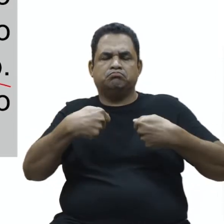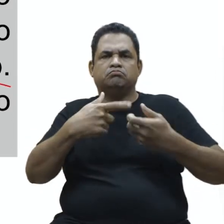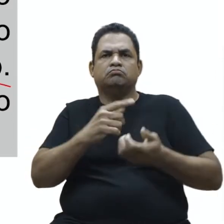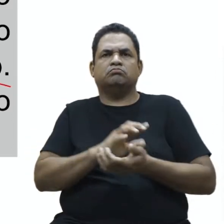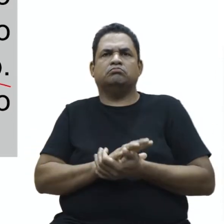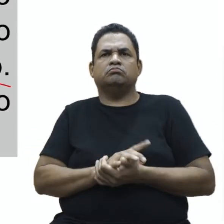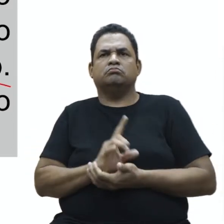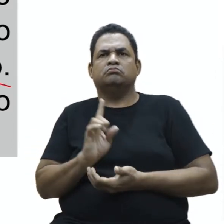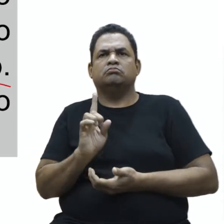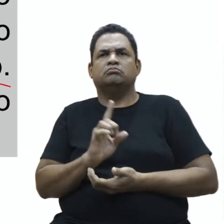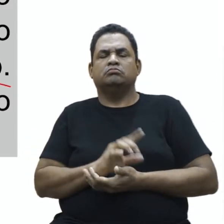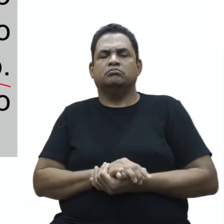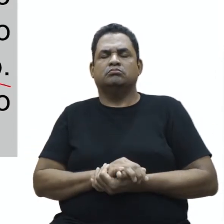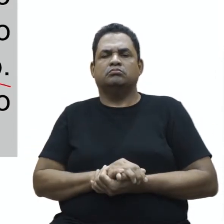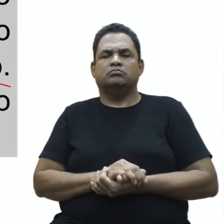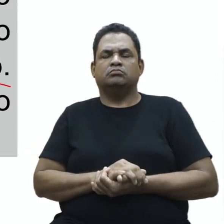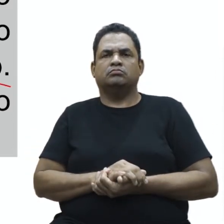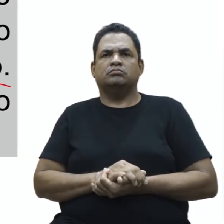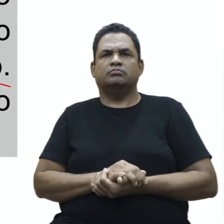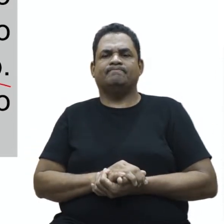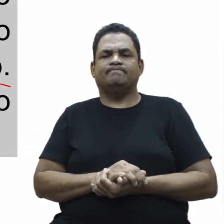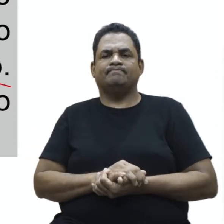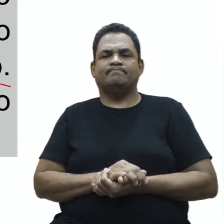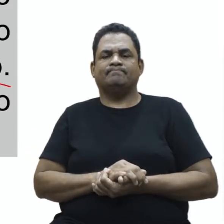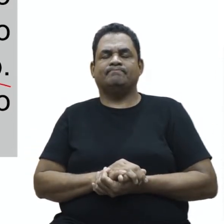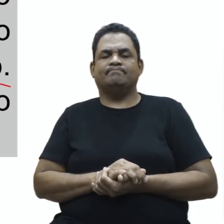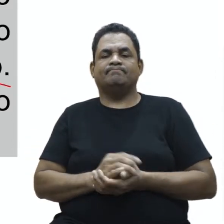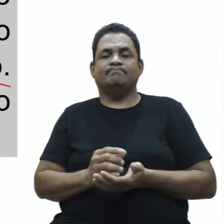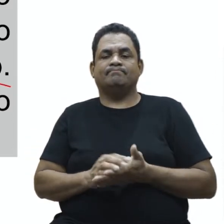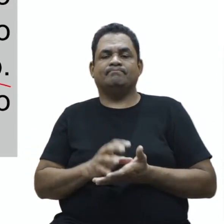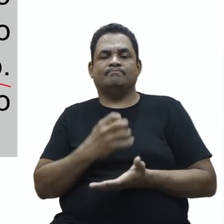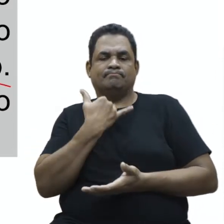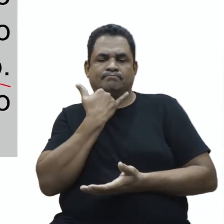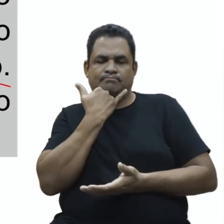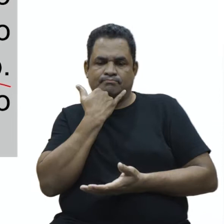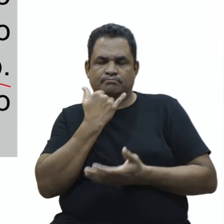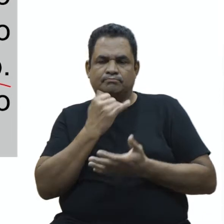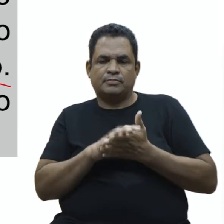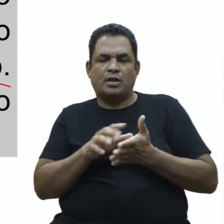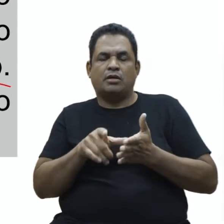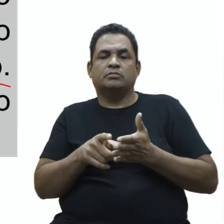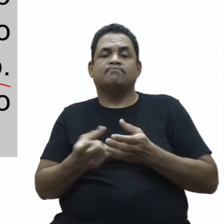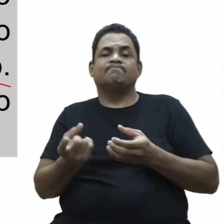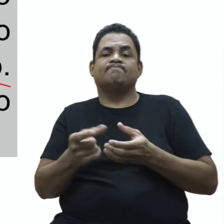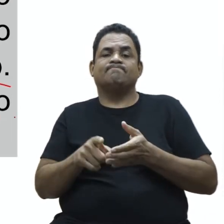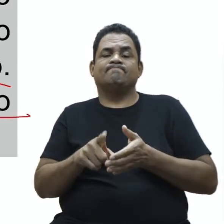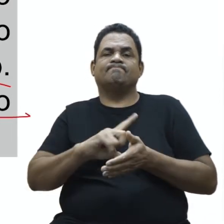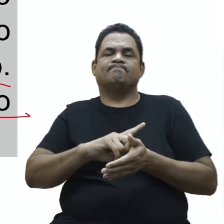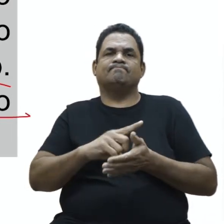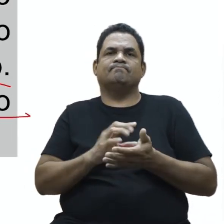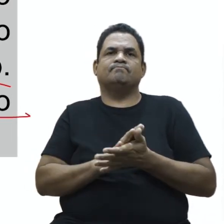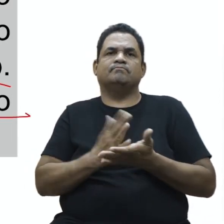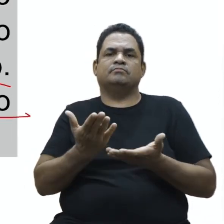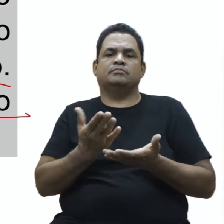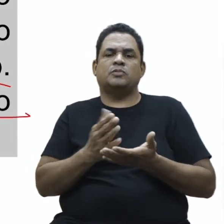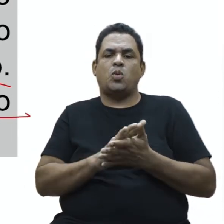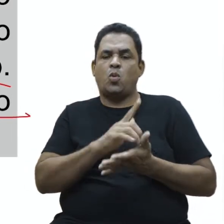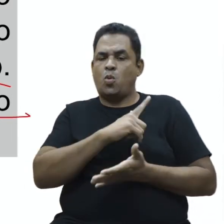não... Desculpa, peraí, vamos voltar. O governo muda, porém, o